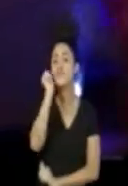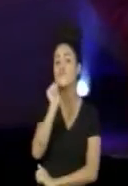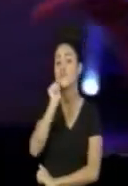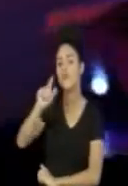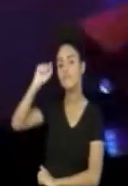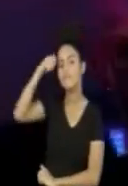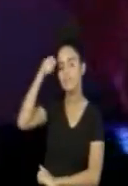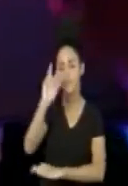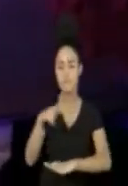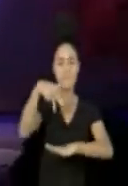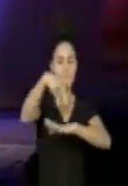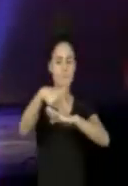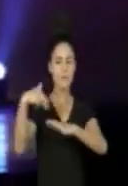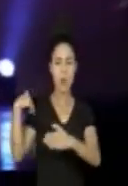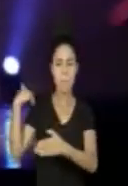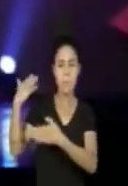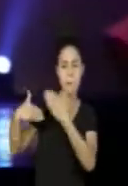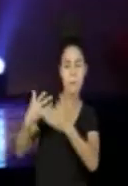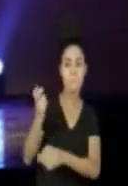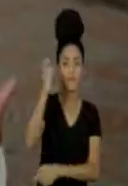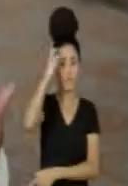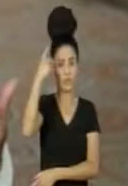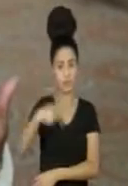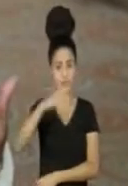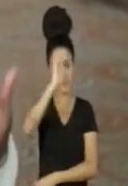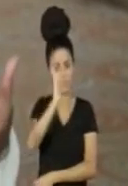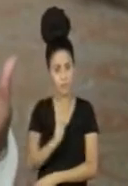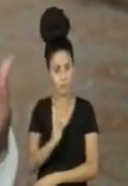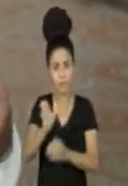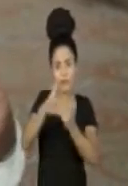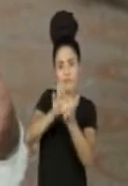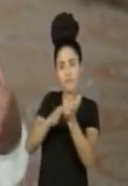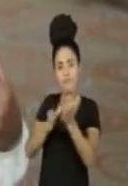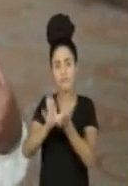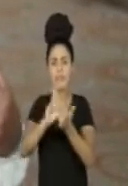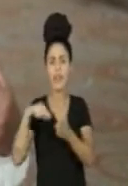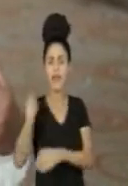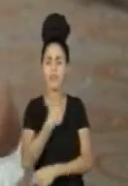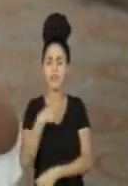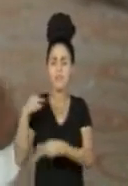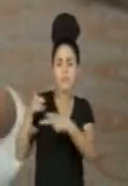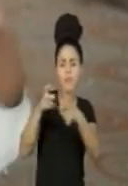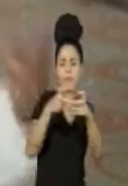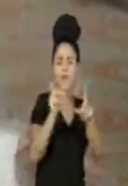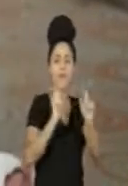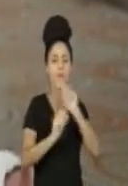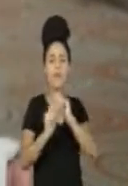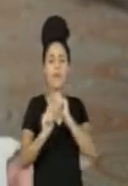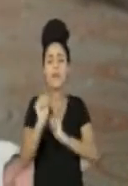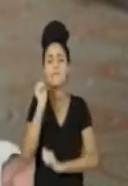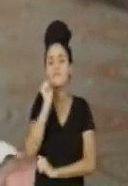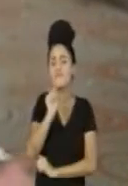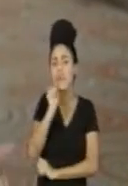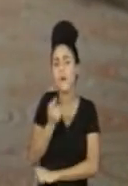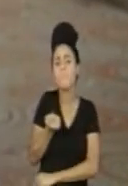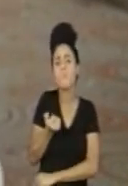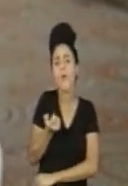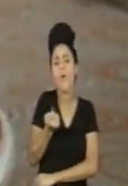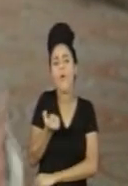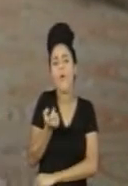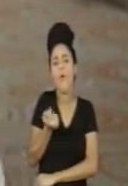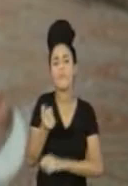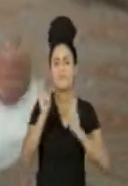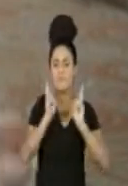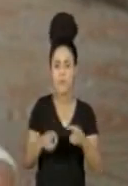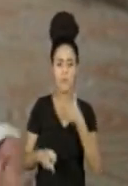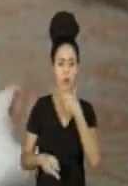negra na história da cultura brasileira. No samba também vemos mulheres e tal, mas sempre muitos homens. E a gente tem que